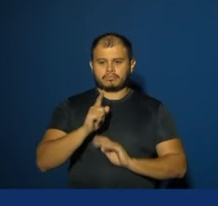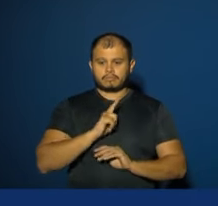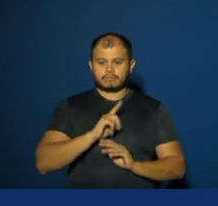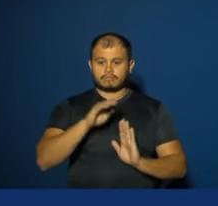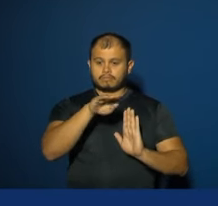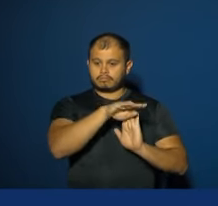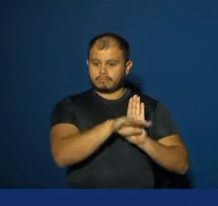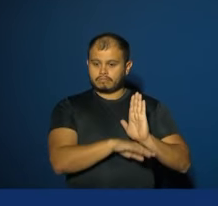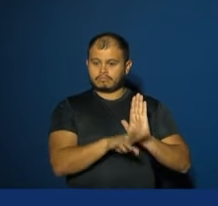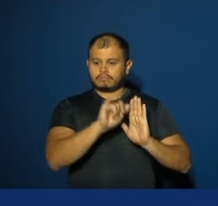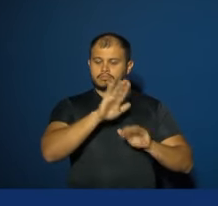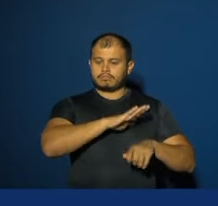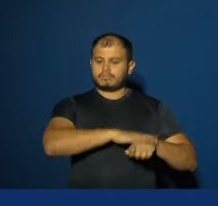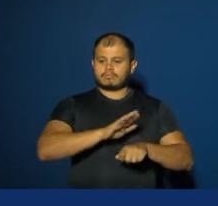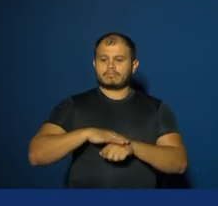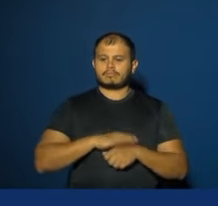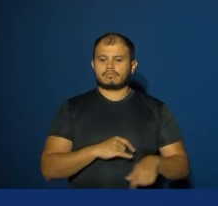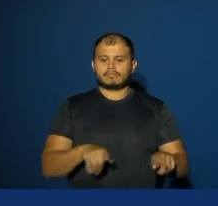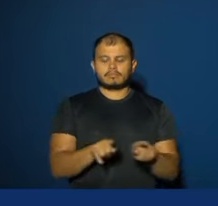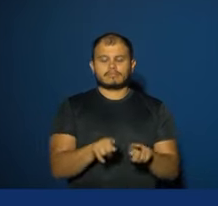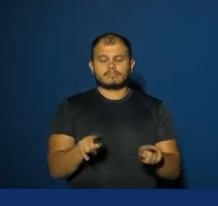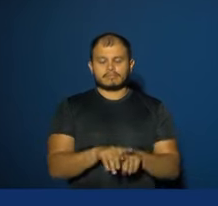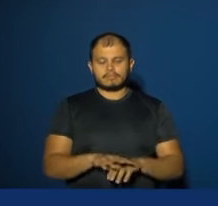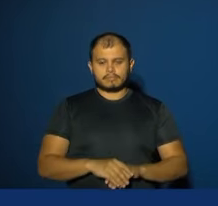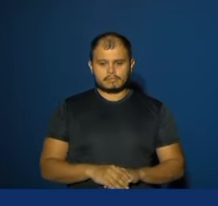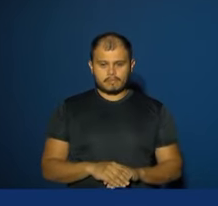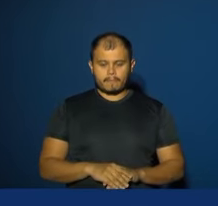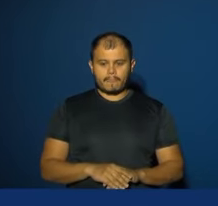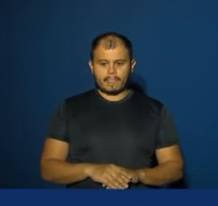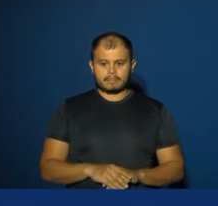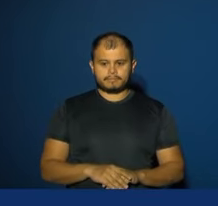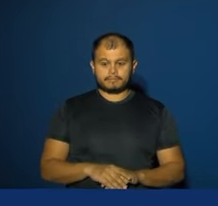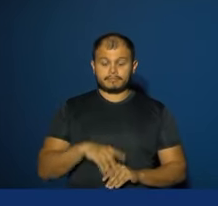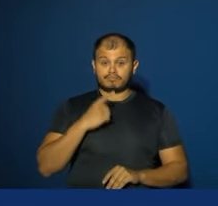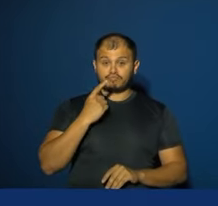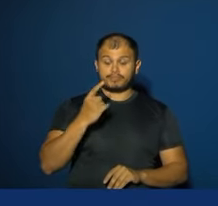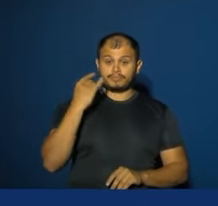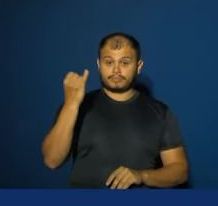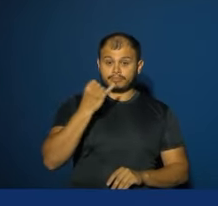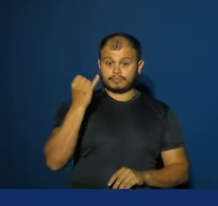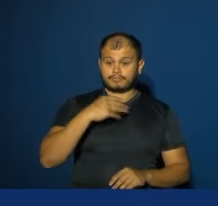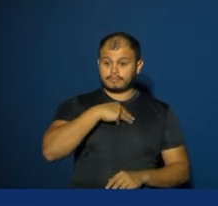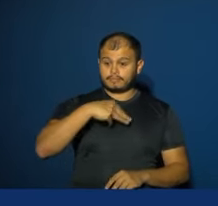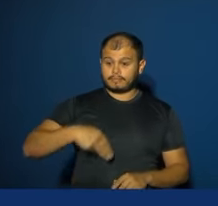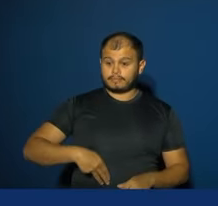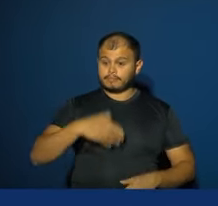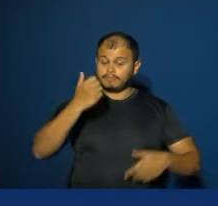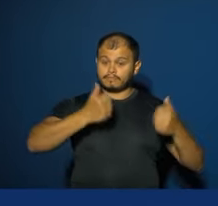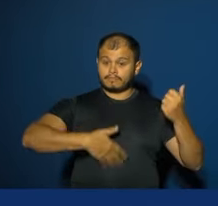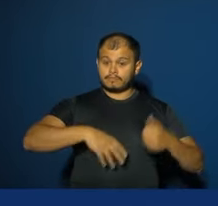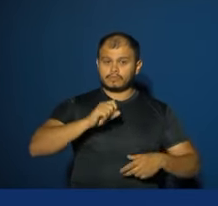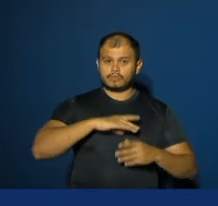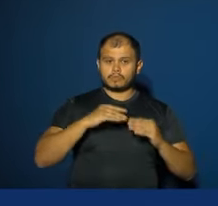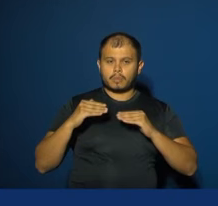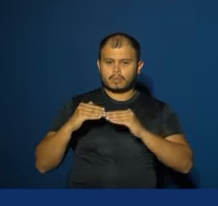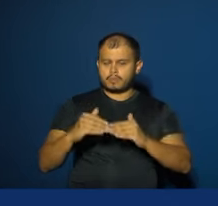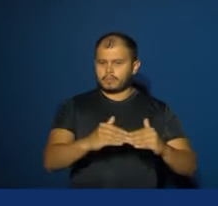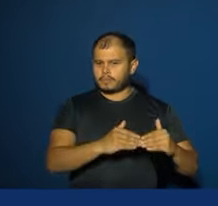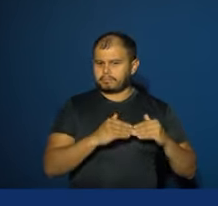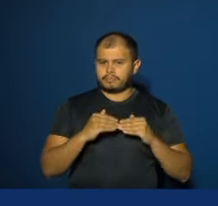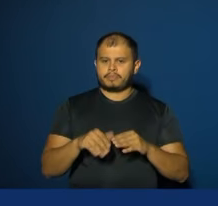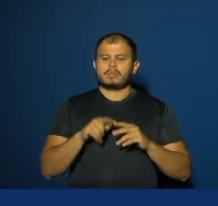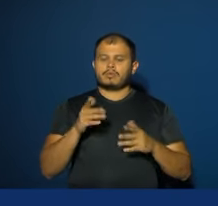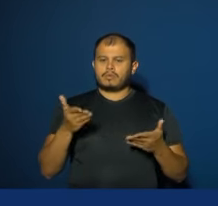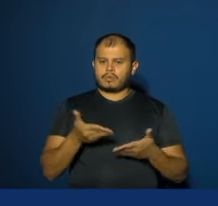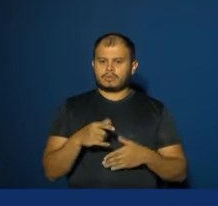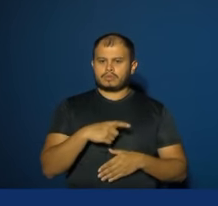que são as próximas os próximos eventos não é uma palavra importante sobre que o ministro comentou sobre sobre o consensualismo não é como comentou